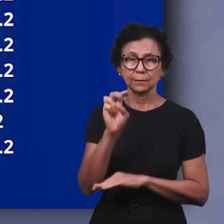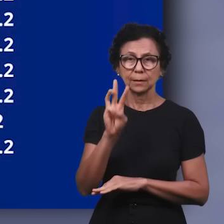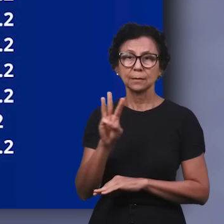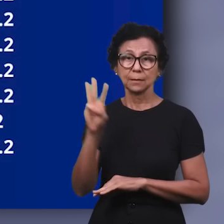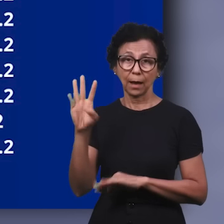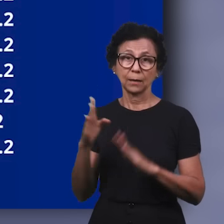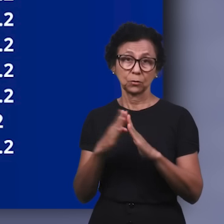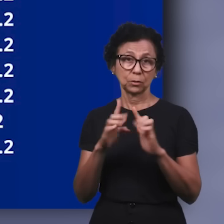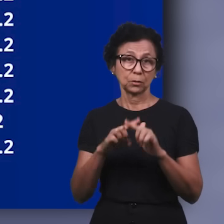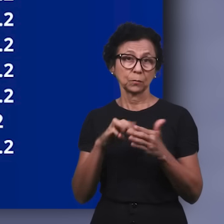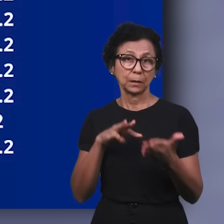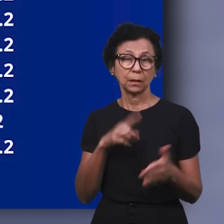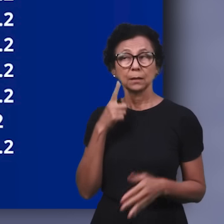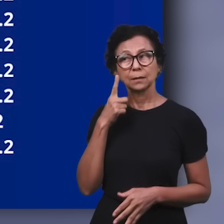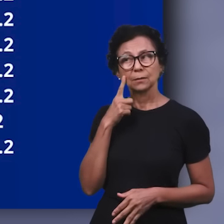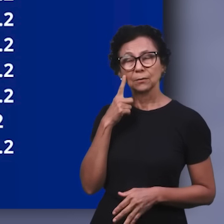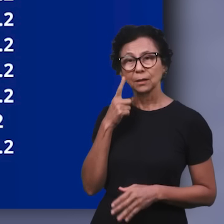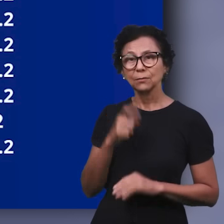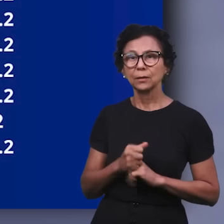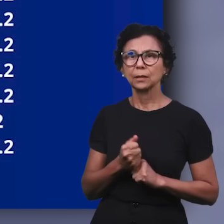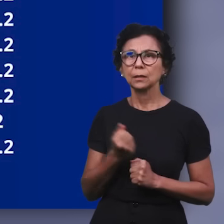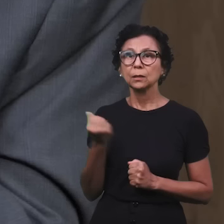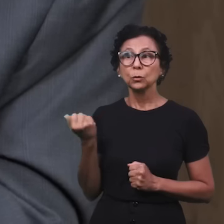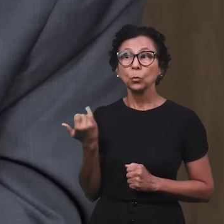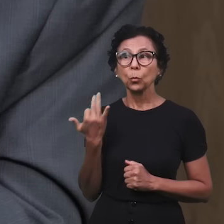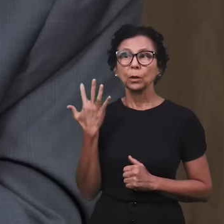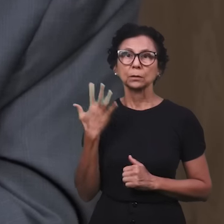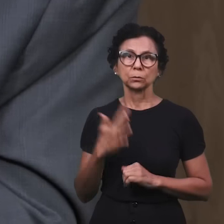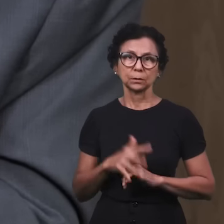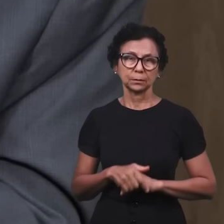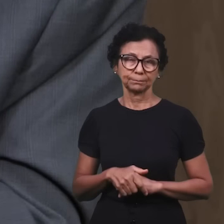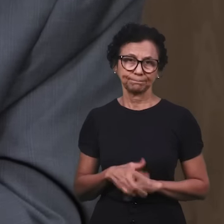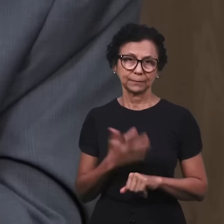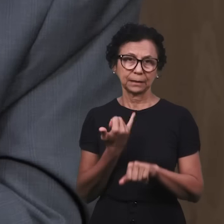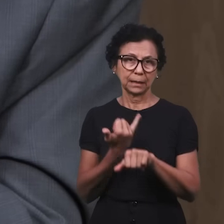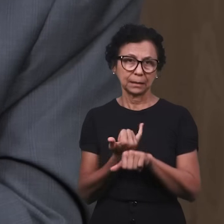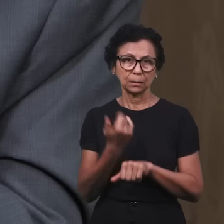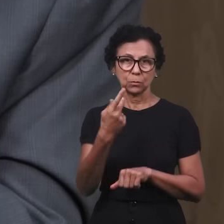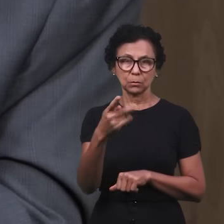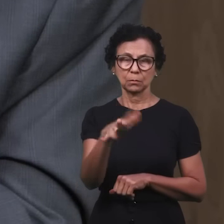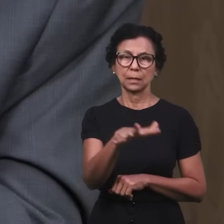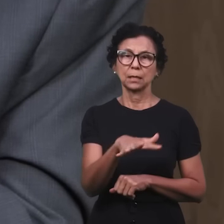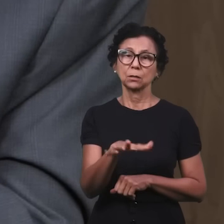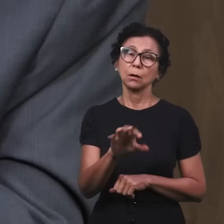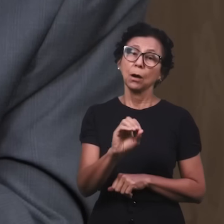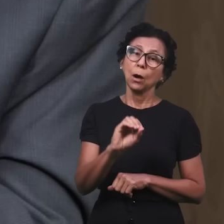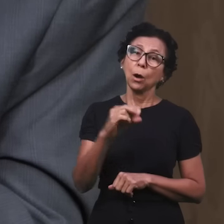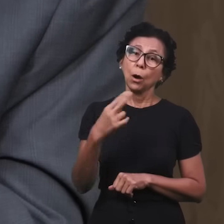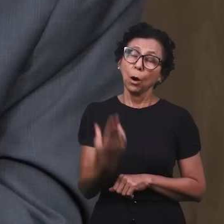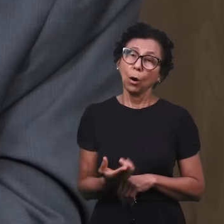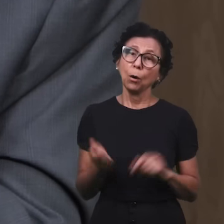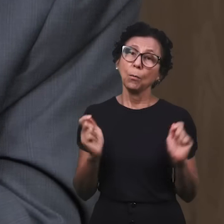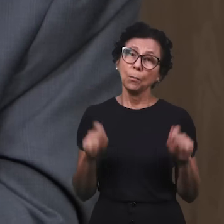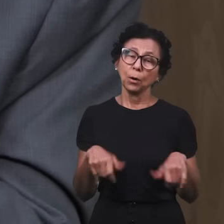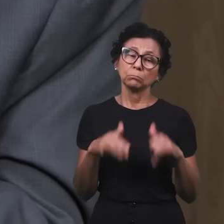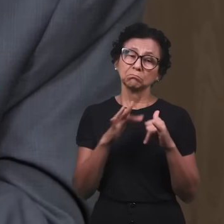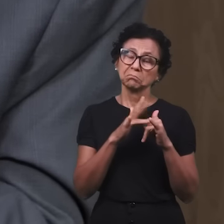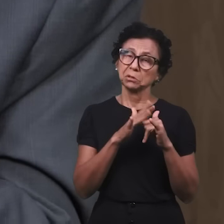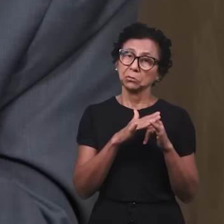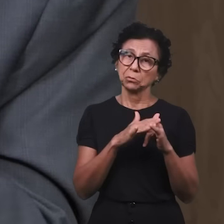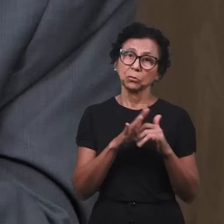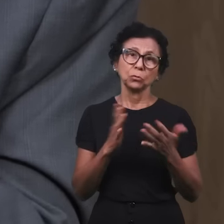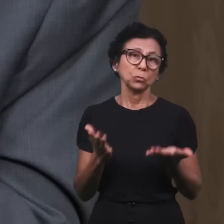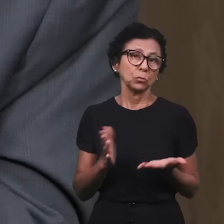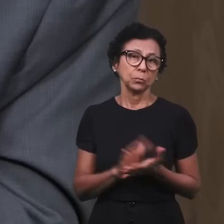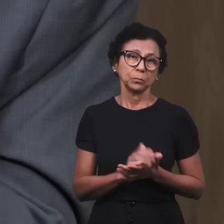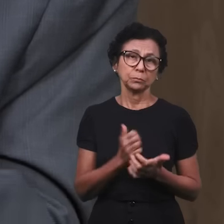Cristã Maranata e você vai ver o número de canal na sua região. Ou, se você preferir, pode ver também pelos canais do YouTube,